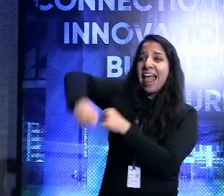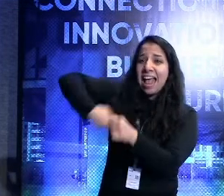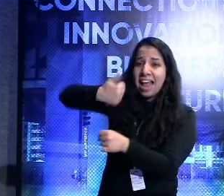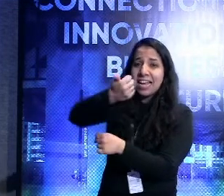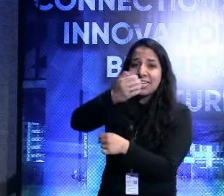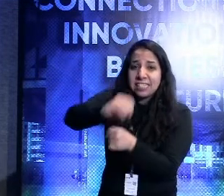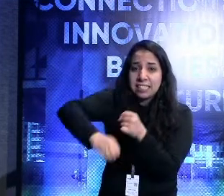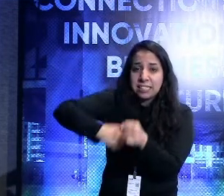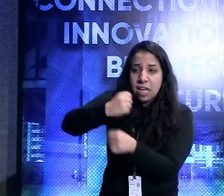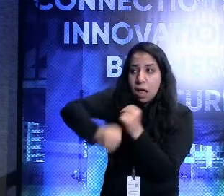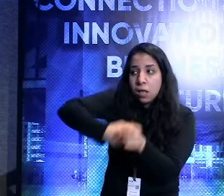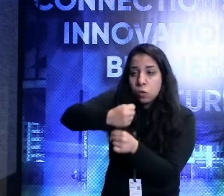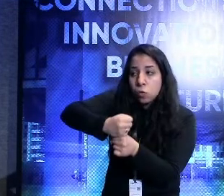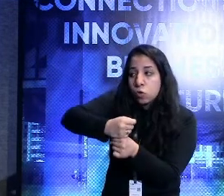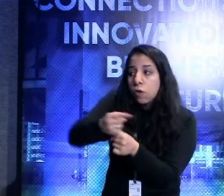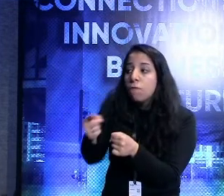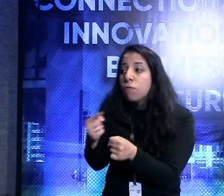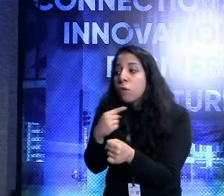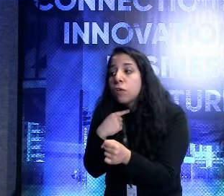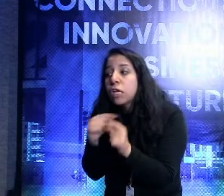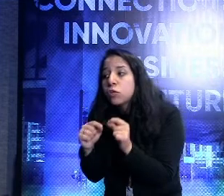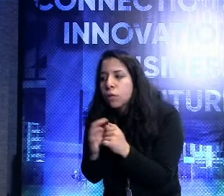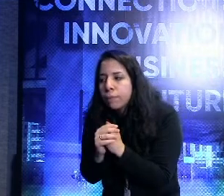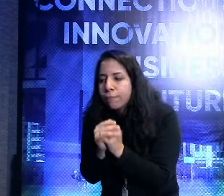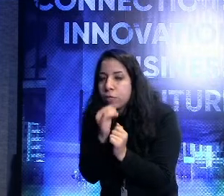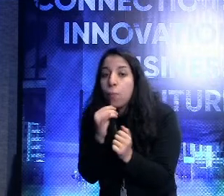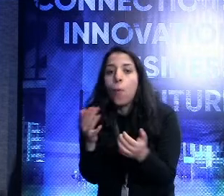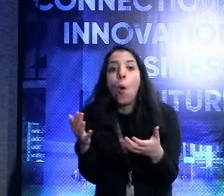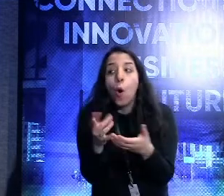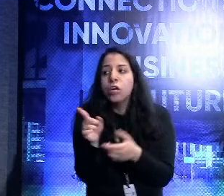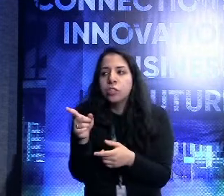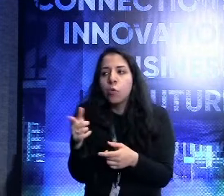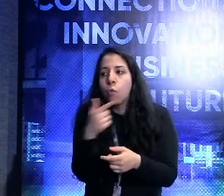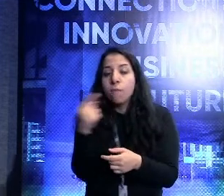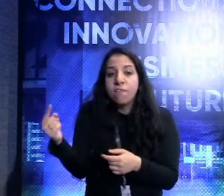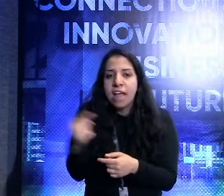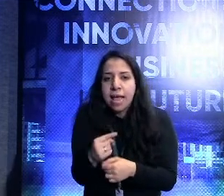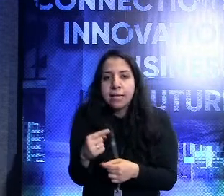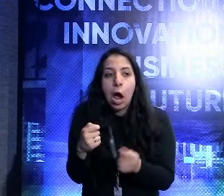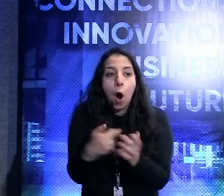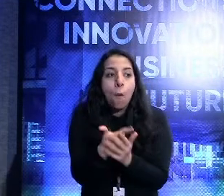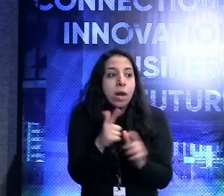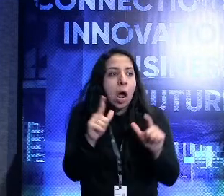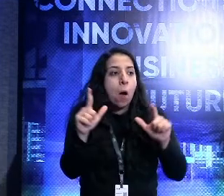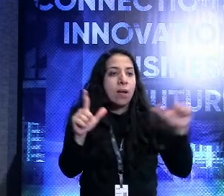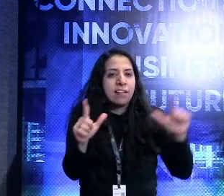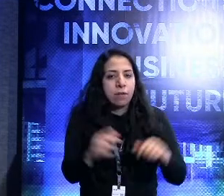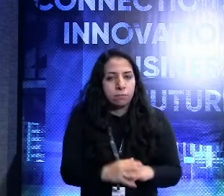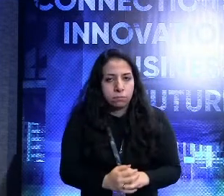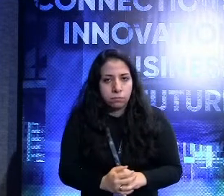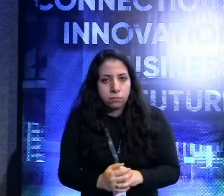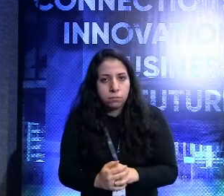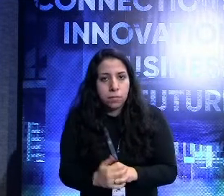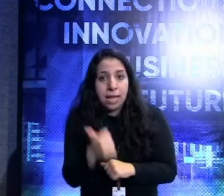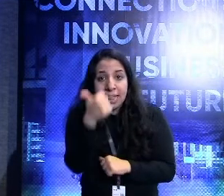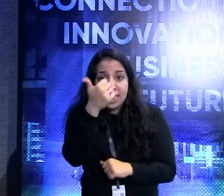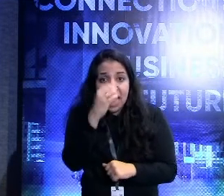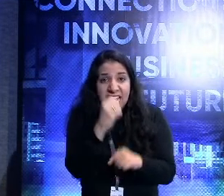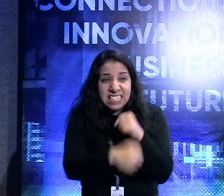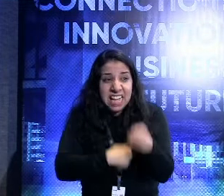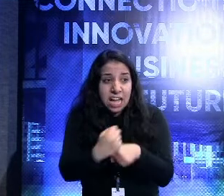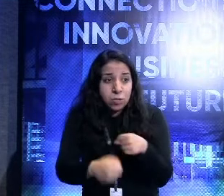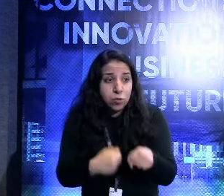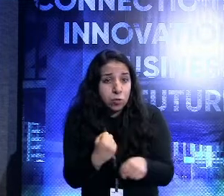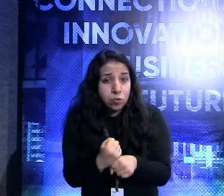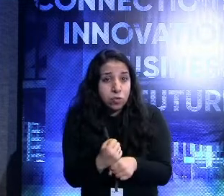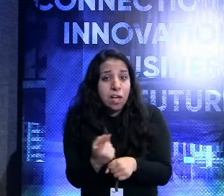comprando hoje uma televisão, daqui a 10 anos ele vai querer uma televisão 3D. Essa pessoa que está levando os filhos de 5 anos